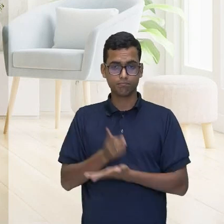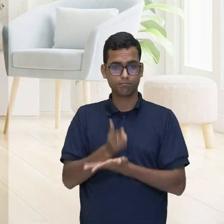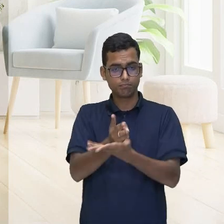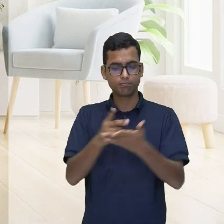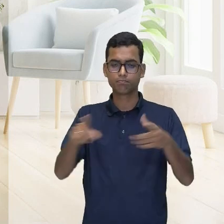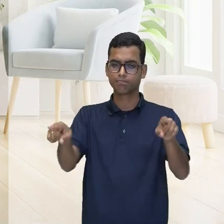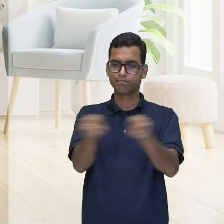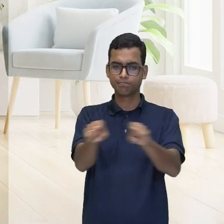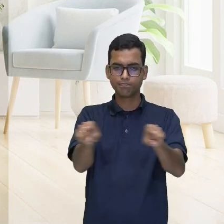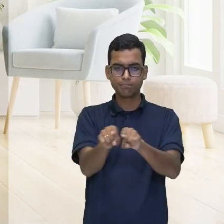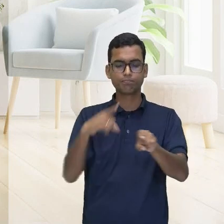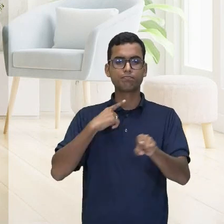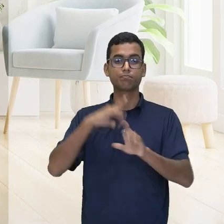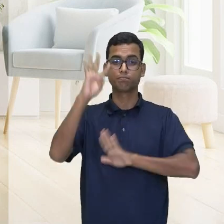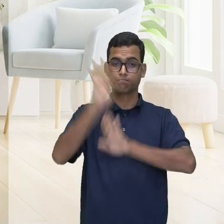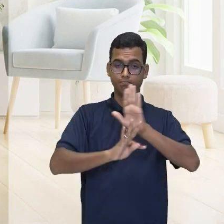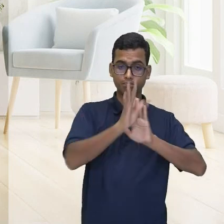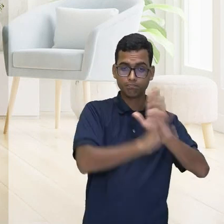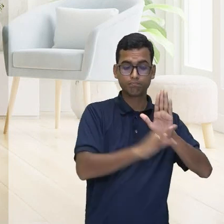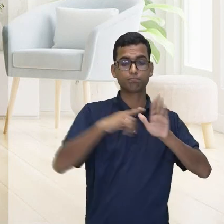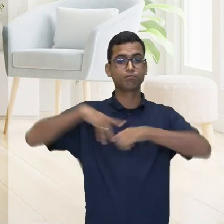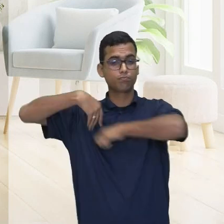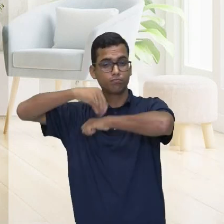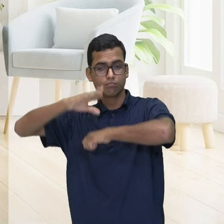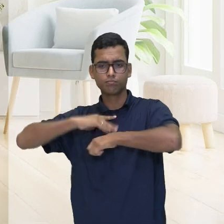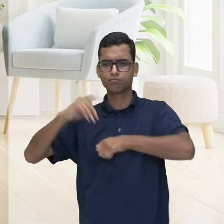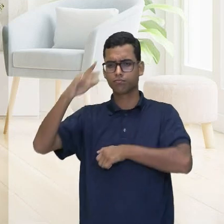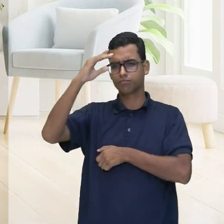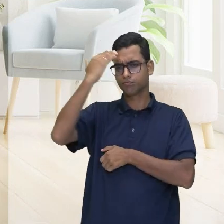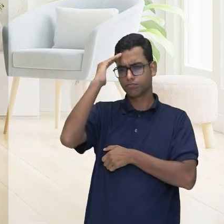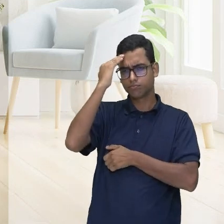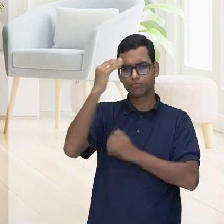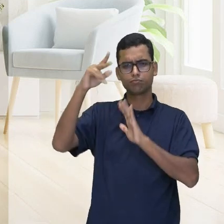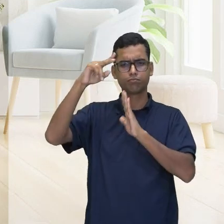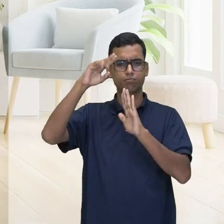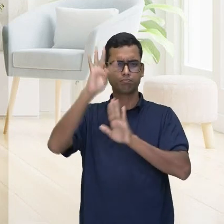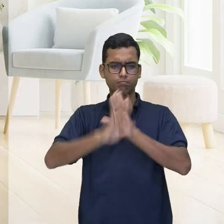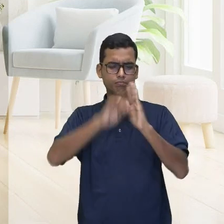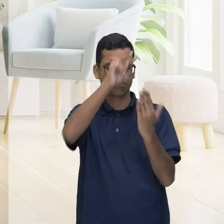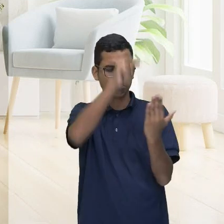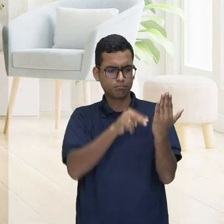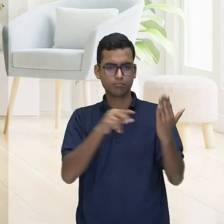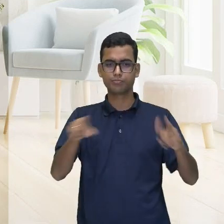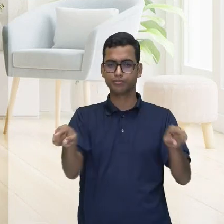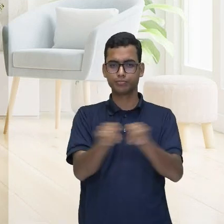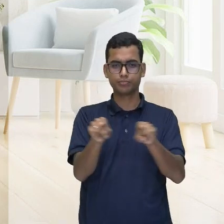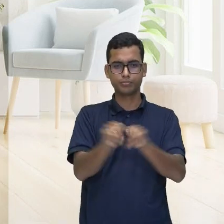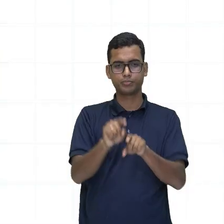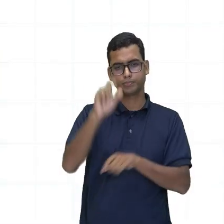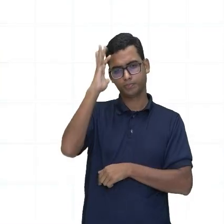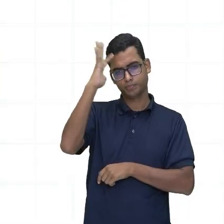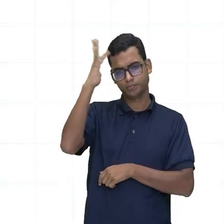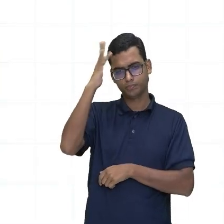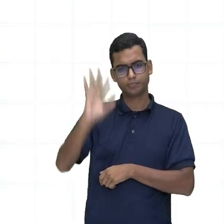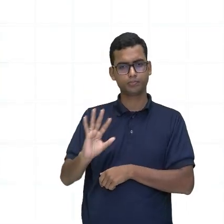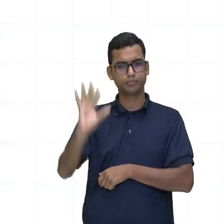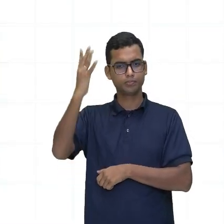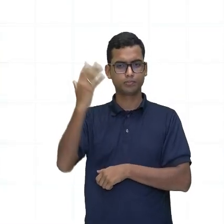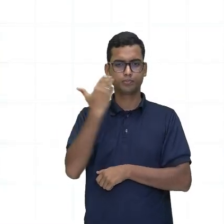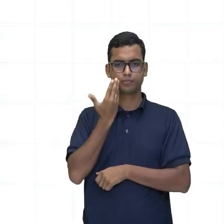de compreensão de texto. Vamos então imaginar aqui uma situação? Pay attention.